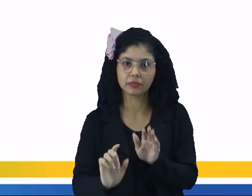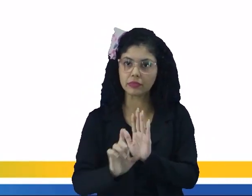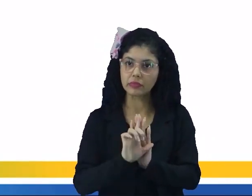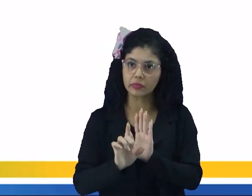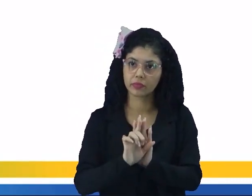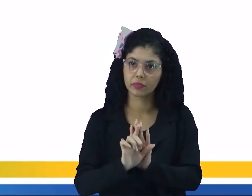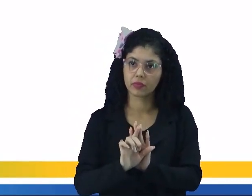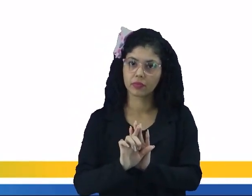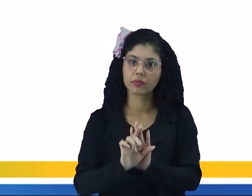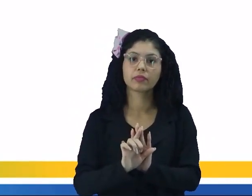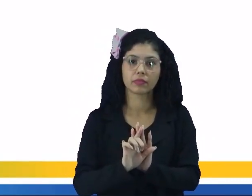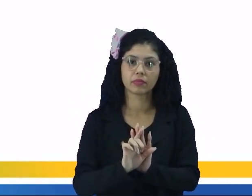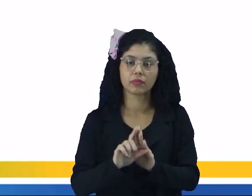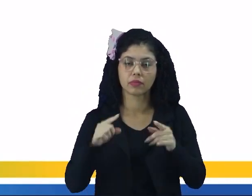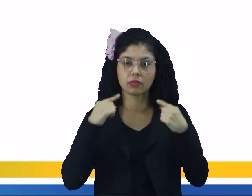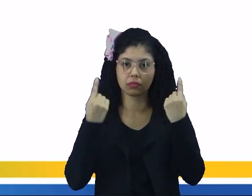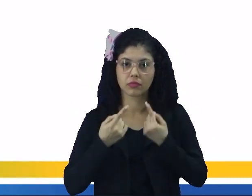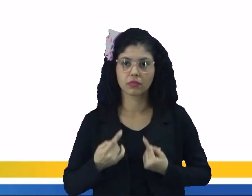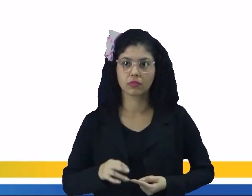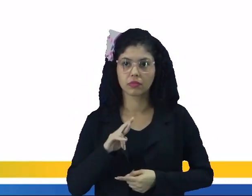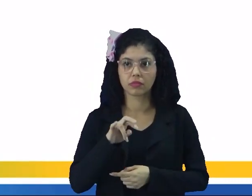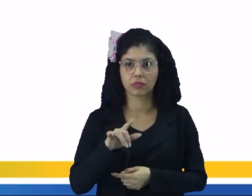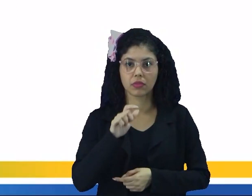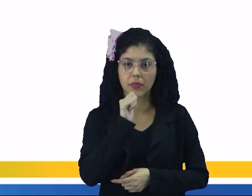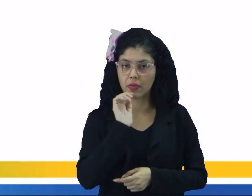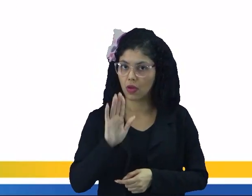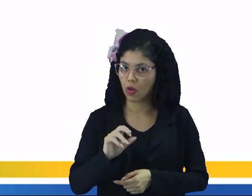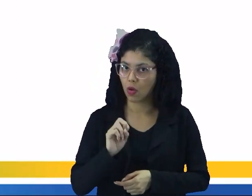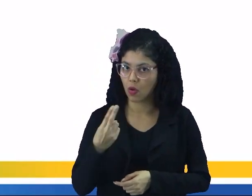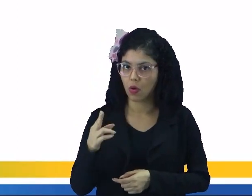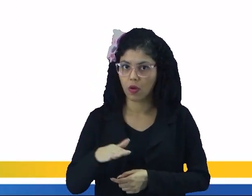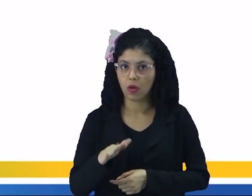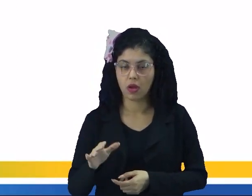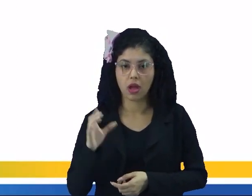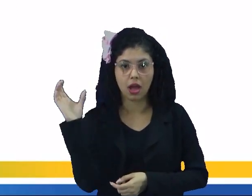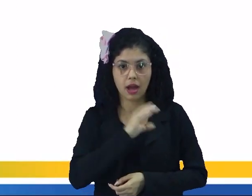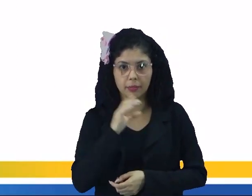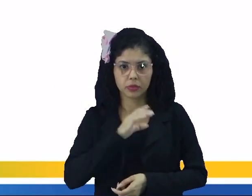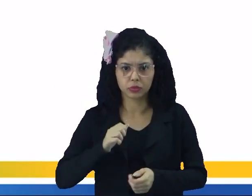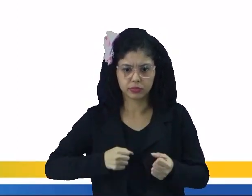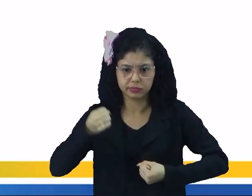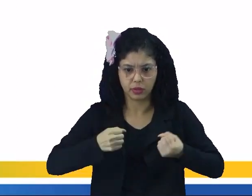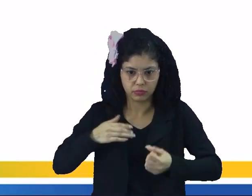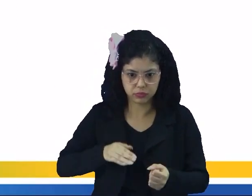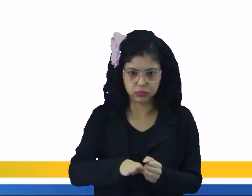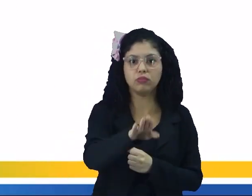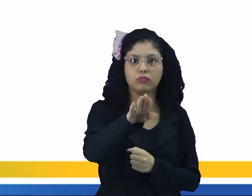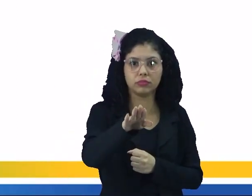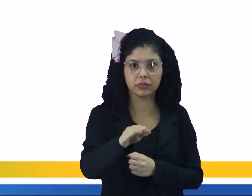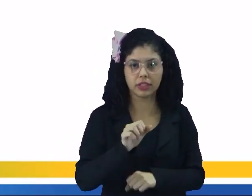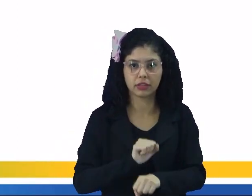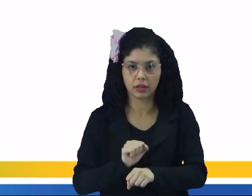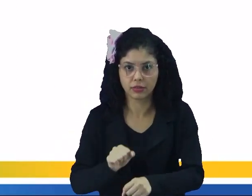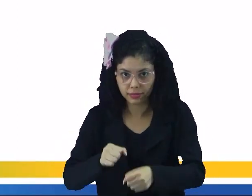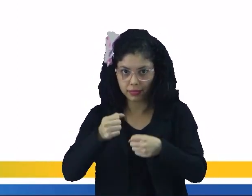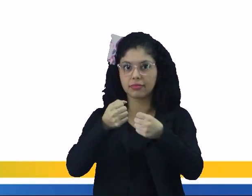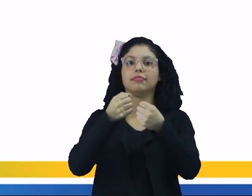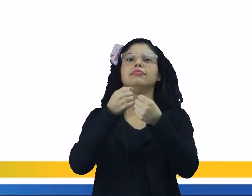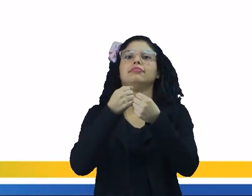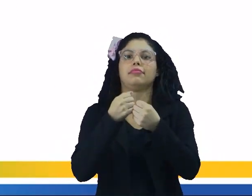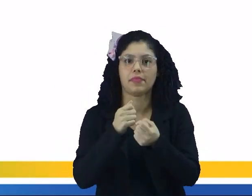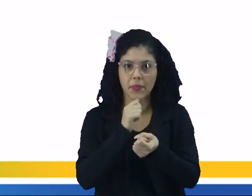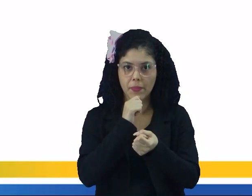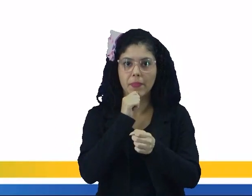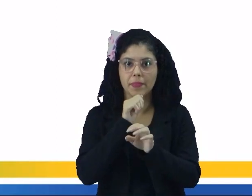lei da inércia. Ou quando o carro ou o ônibus acelera de uma vez, sem a gente esperar, o